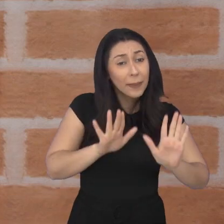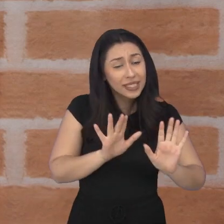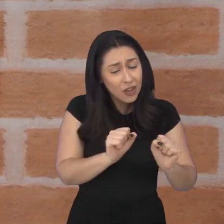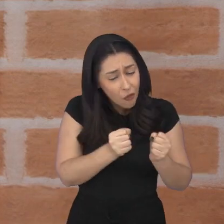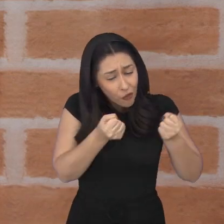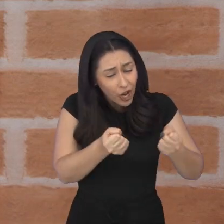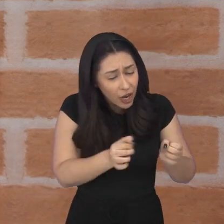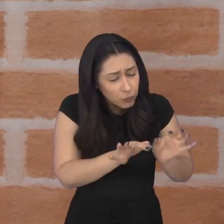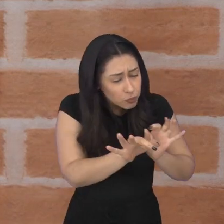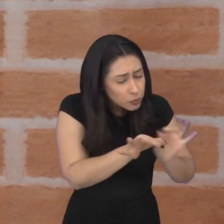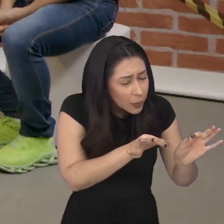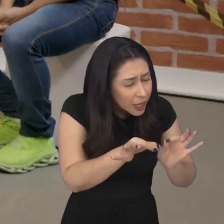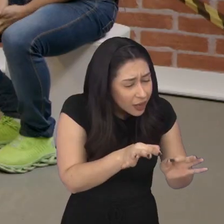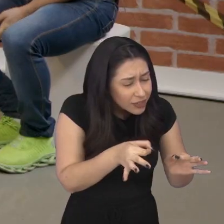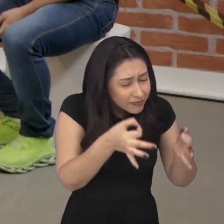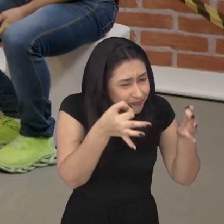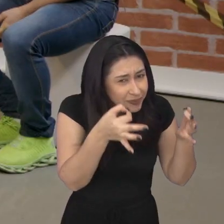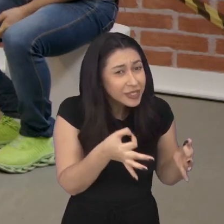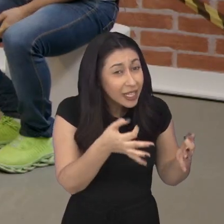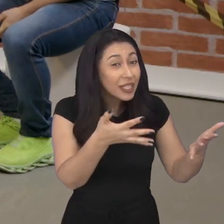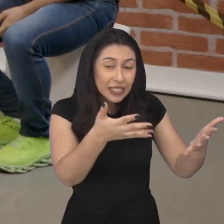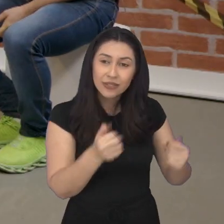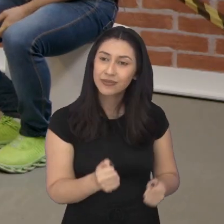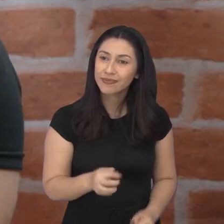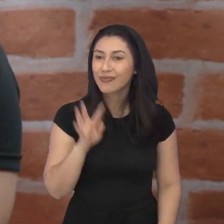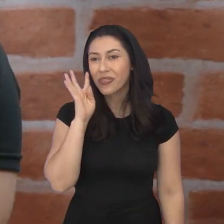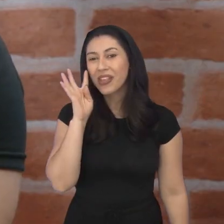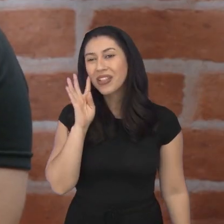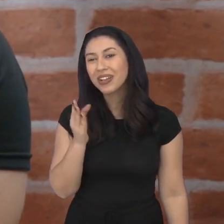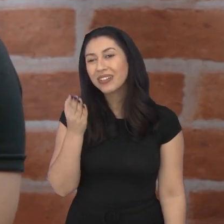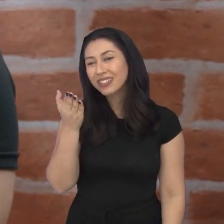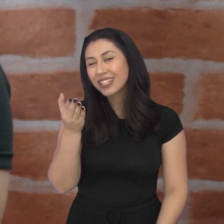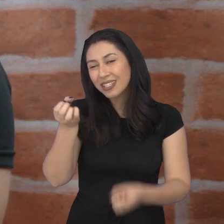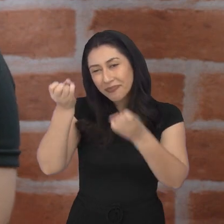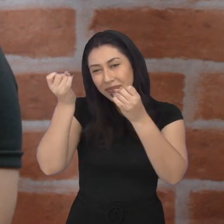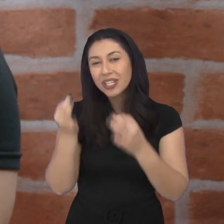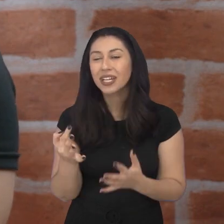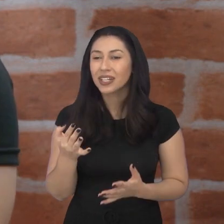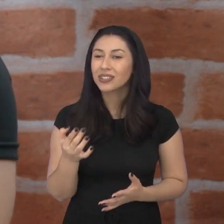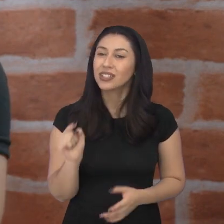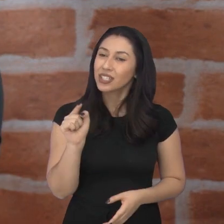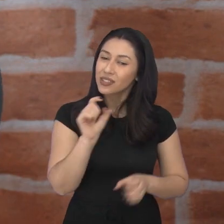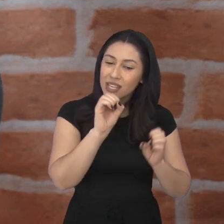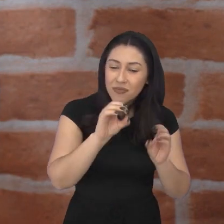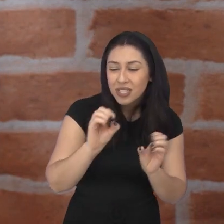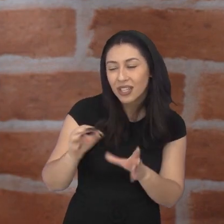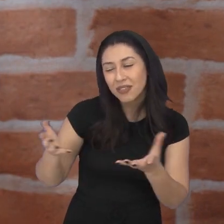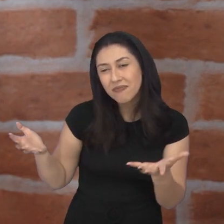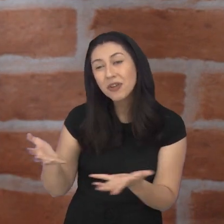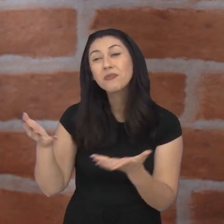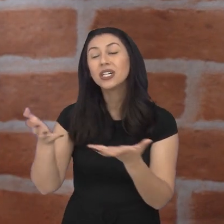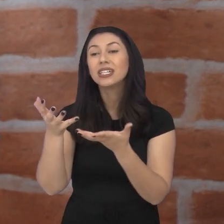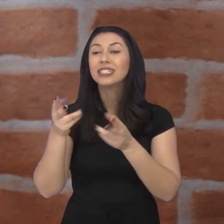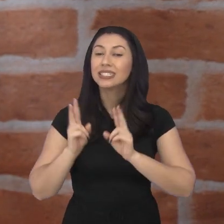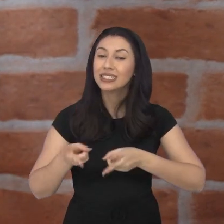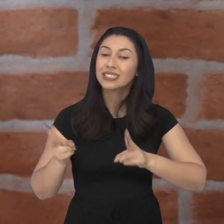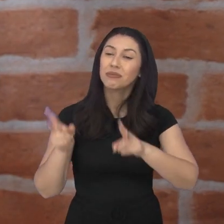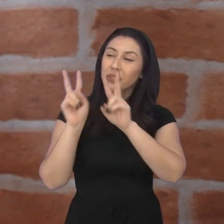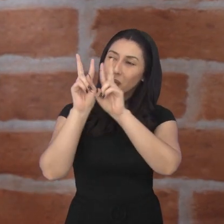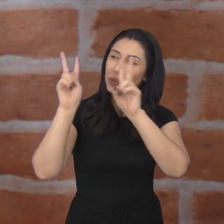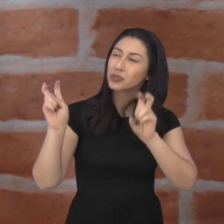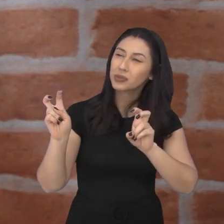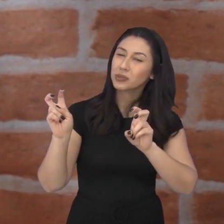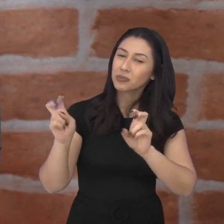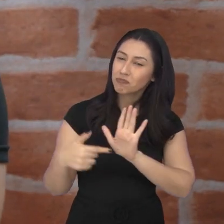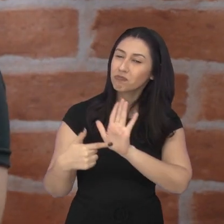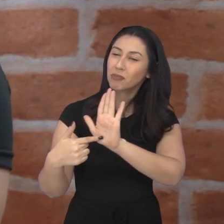quadradinho, não sei o que eu fazia. Mas gente, é legal que você tá falando essa história, né, da sementinha que você tá plantando, e cada vez que você volta a falar sobre esses